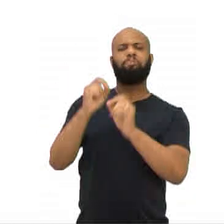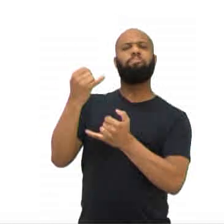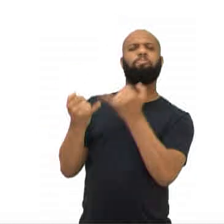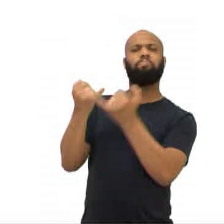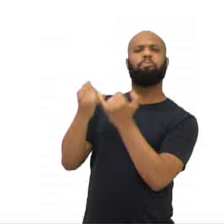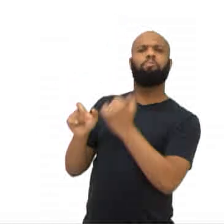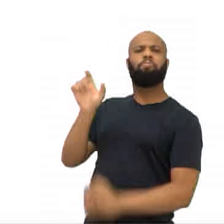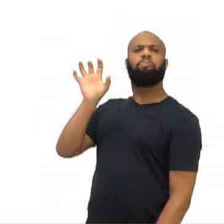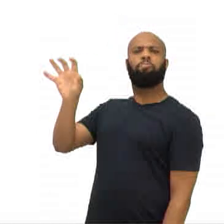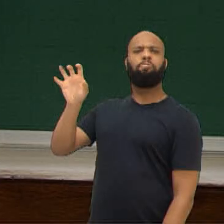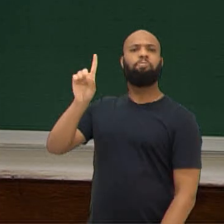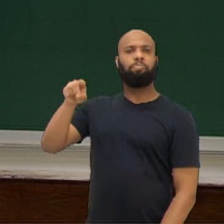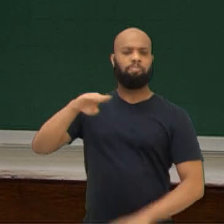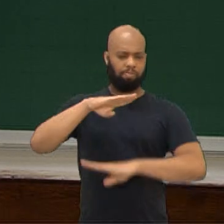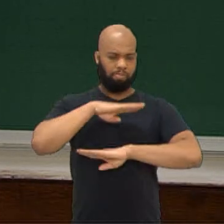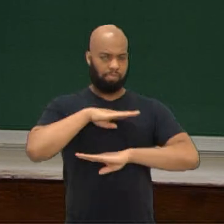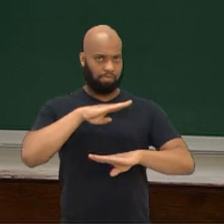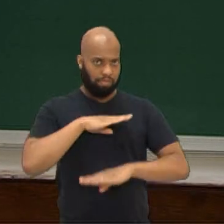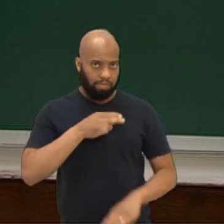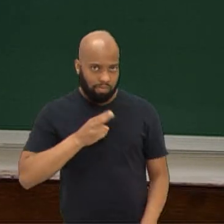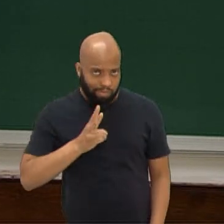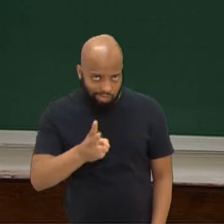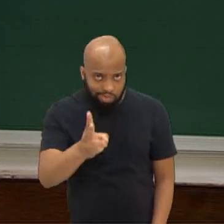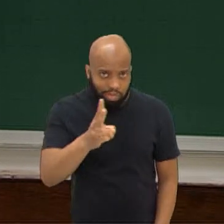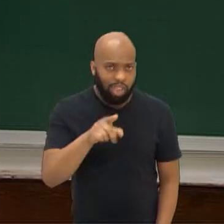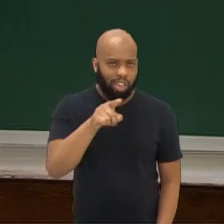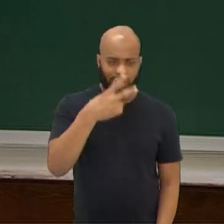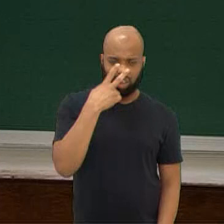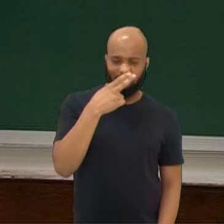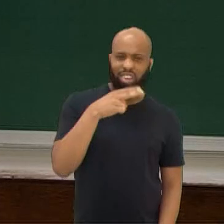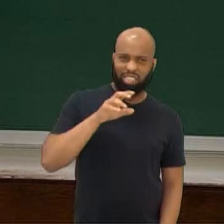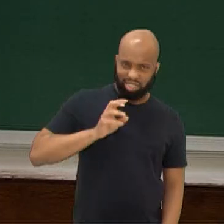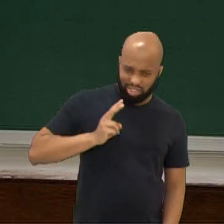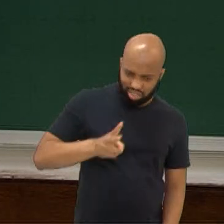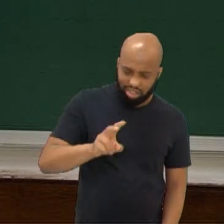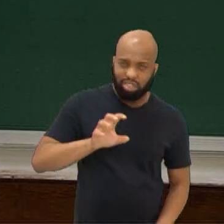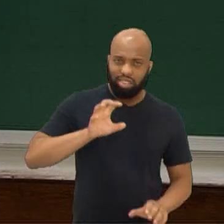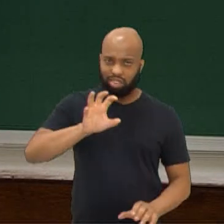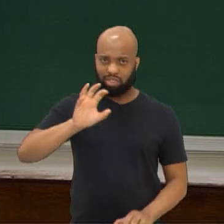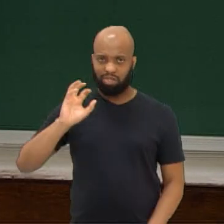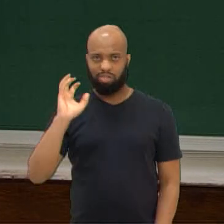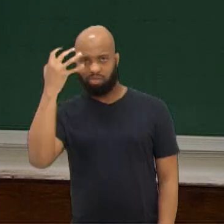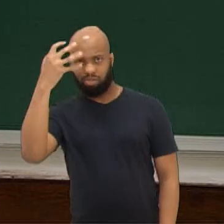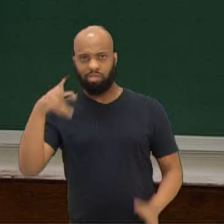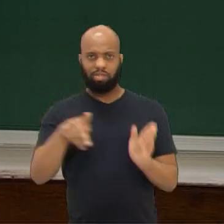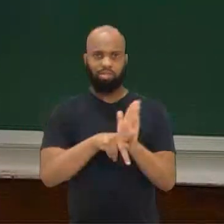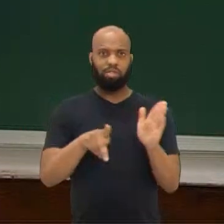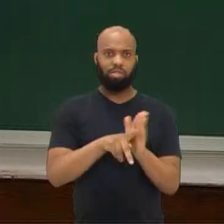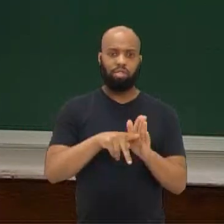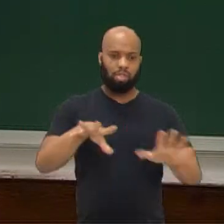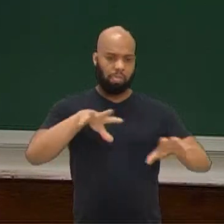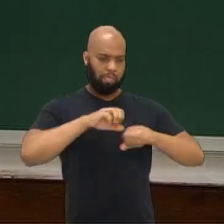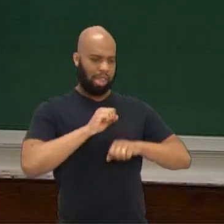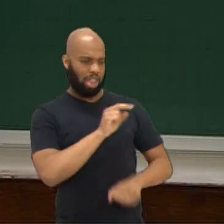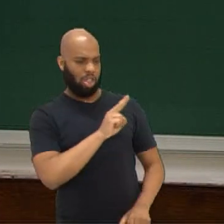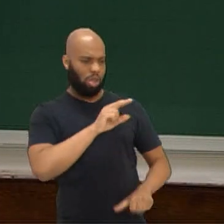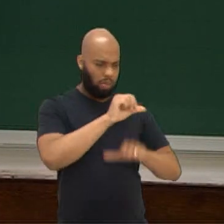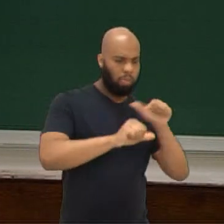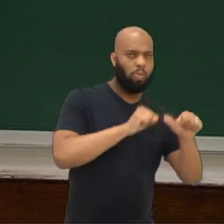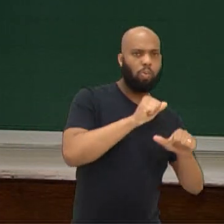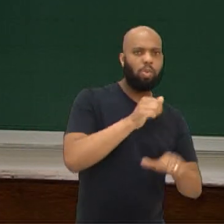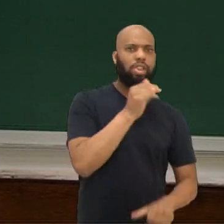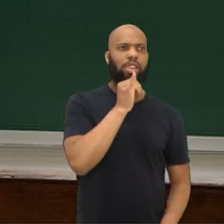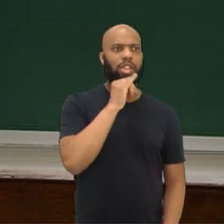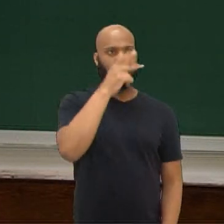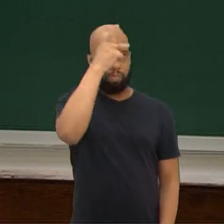parece? É uma situação corrente? Vocês acham que é comum essa mudança de nomes, que a